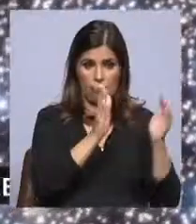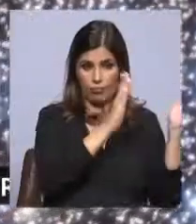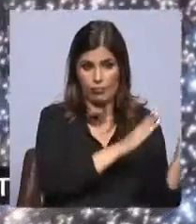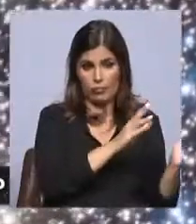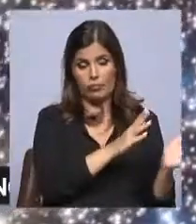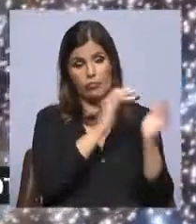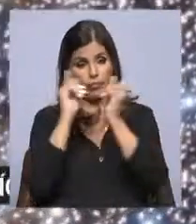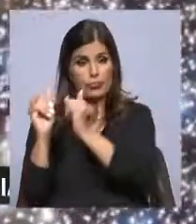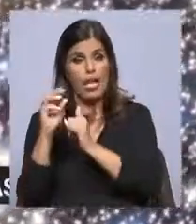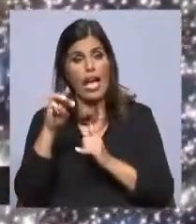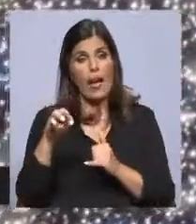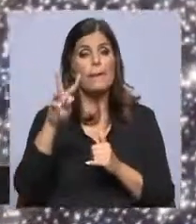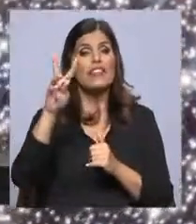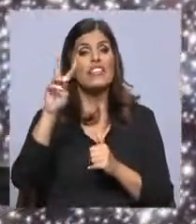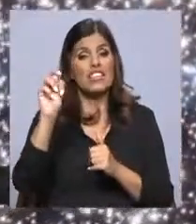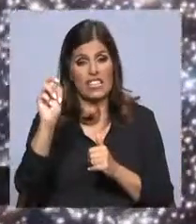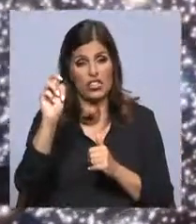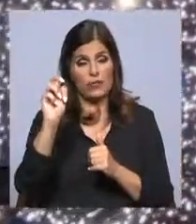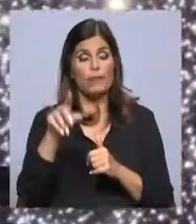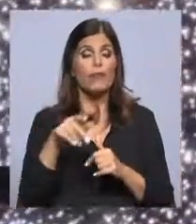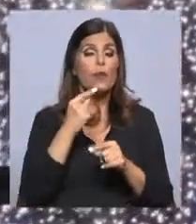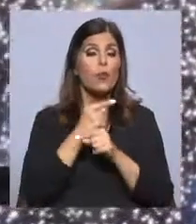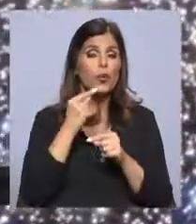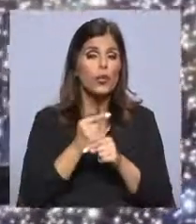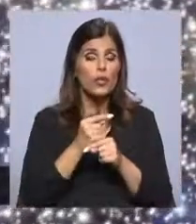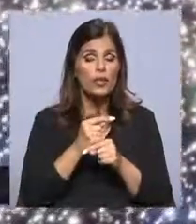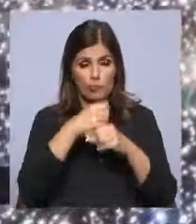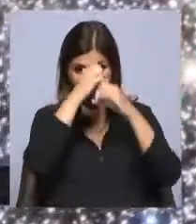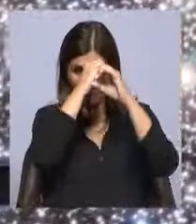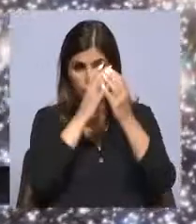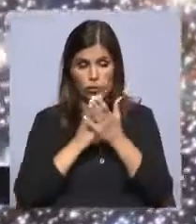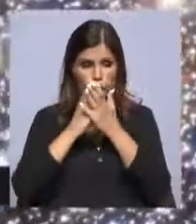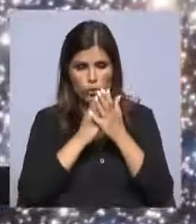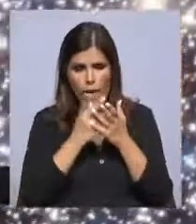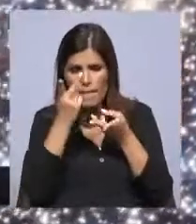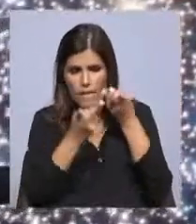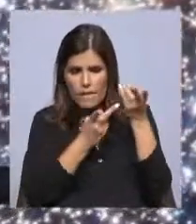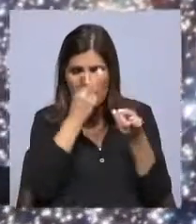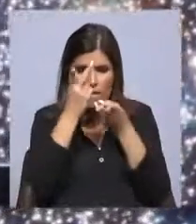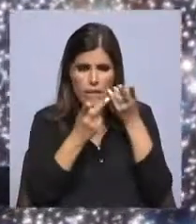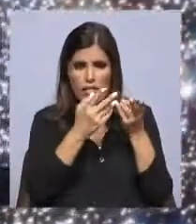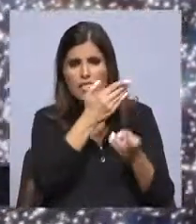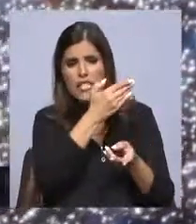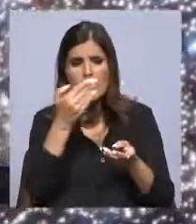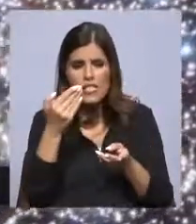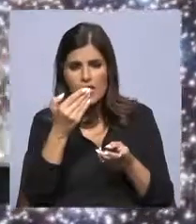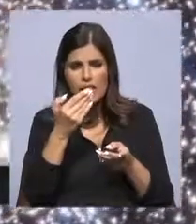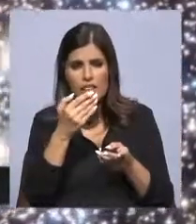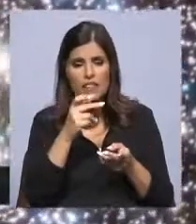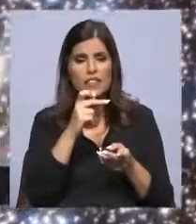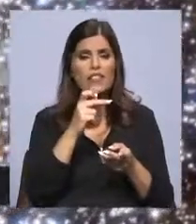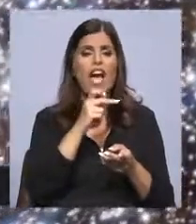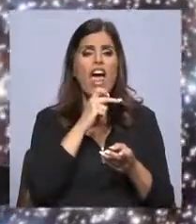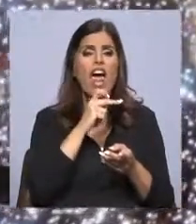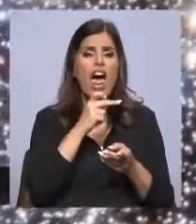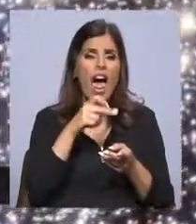outro. Porque um conjunto de astrónomos esteve particularmente interessado em analisar cerca de 700 anãs brancas nestes